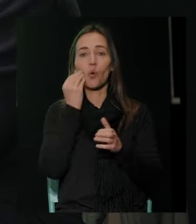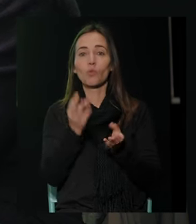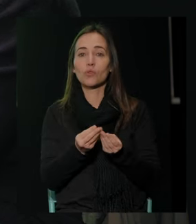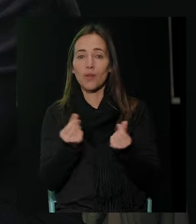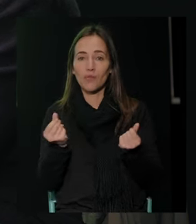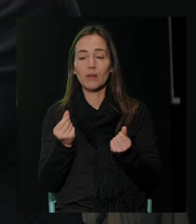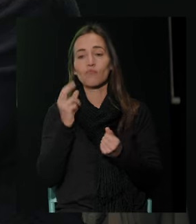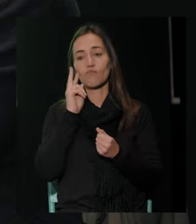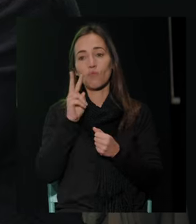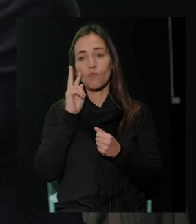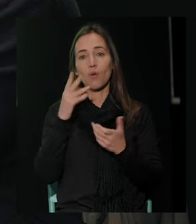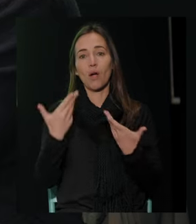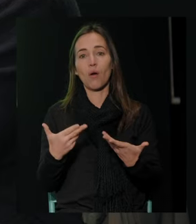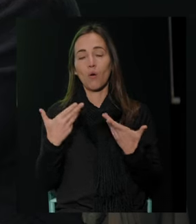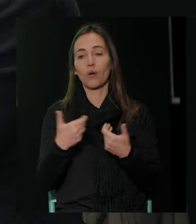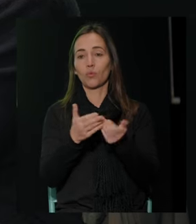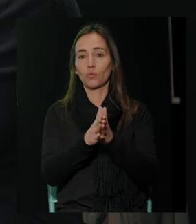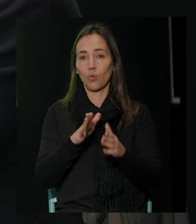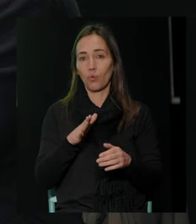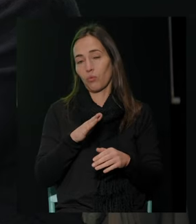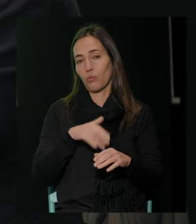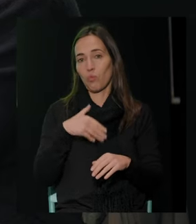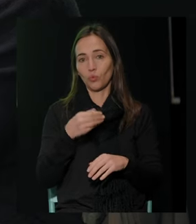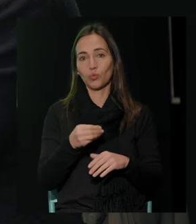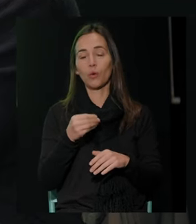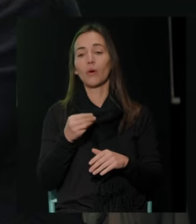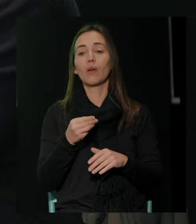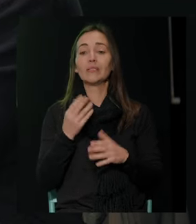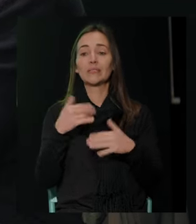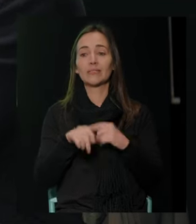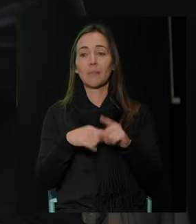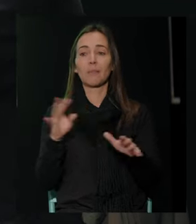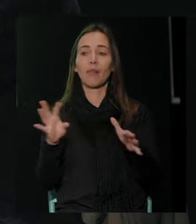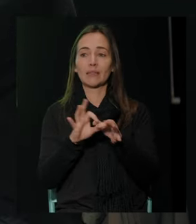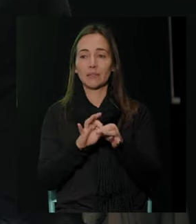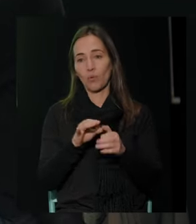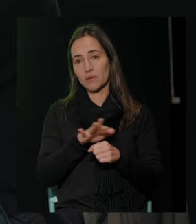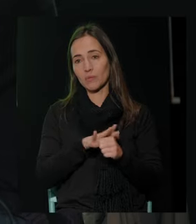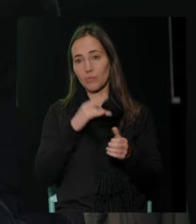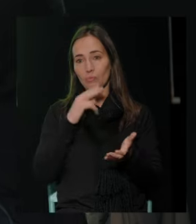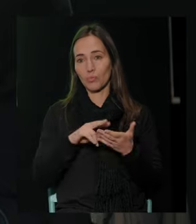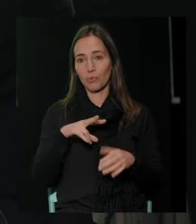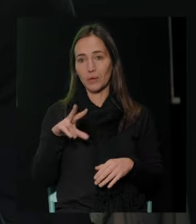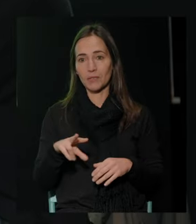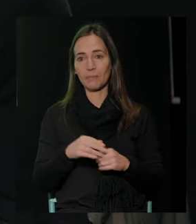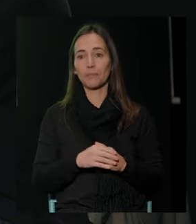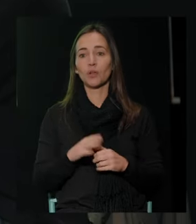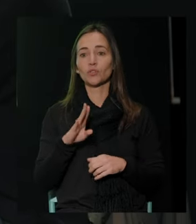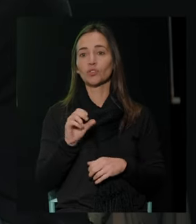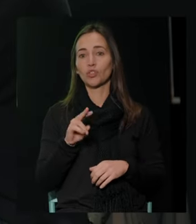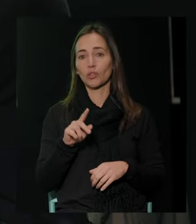têm vindo a ser encontradas a nível global, sem nunca perder a ligação com a realidade portuguesa. O Jorge